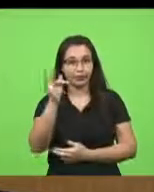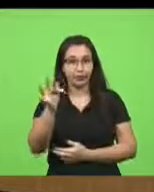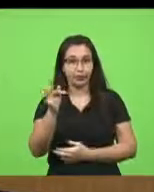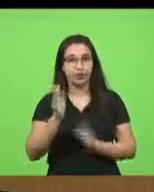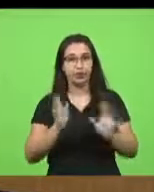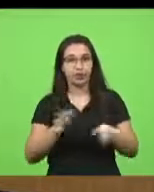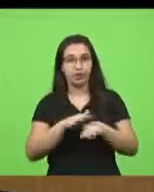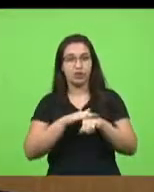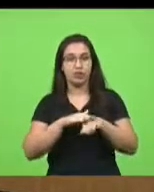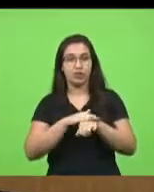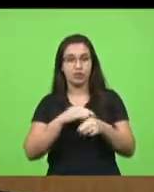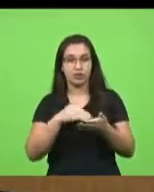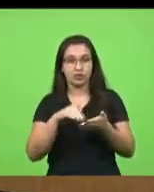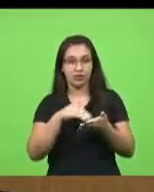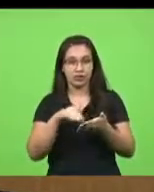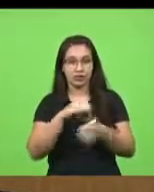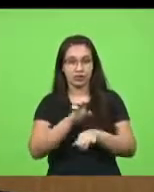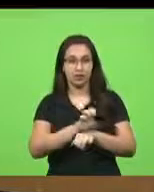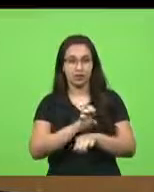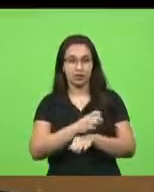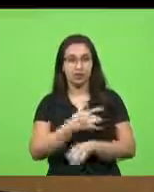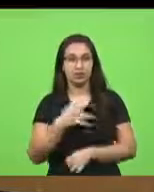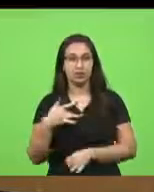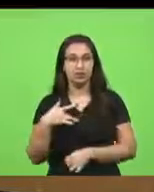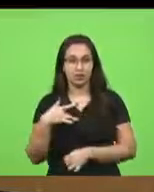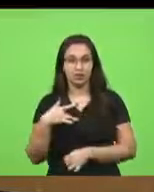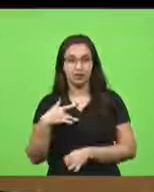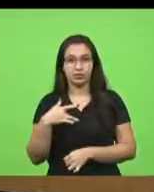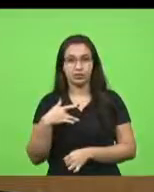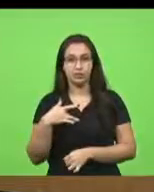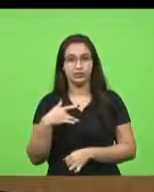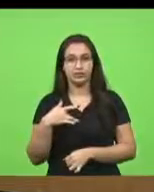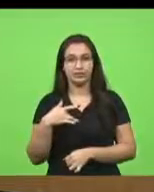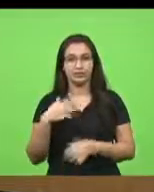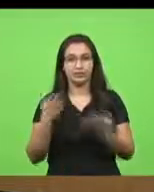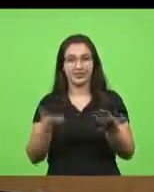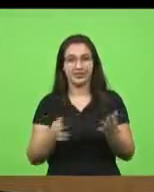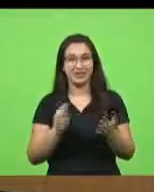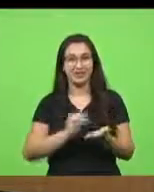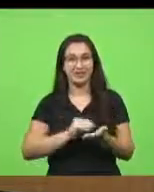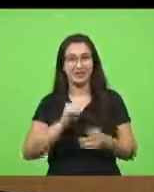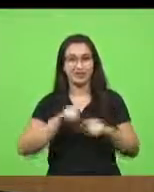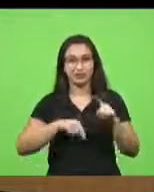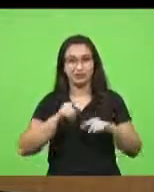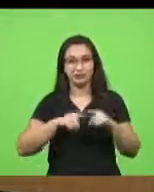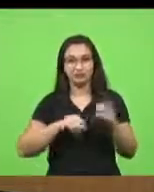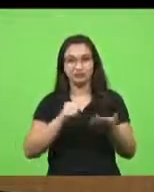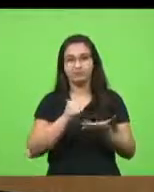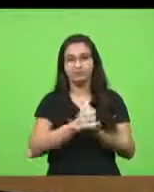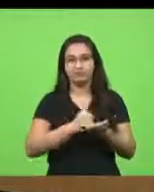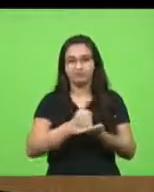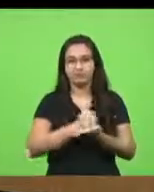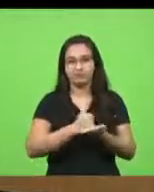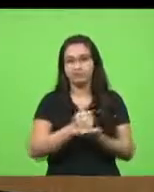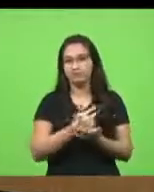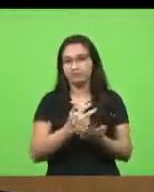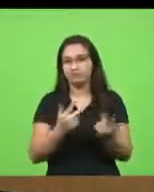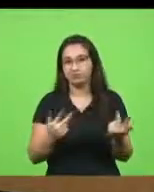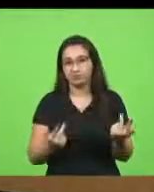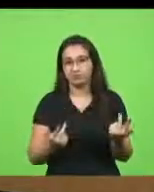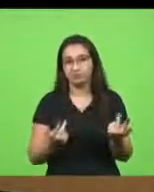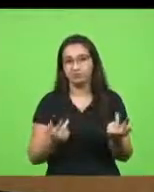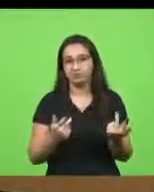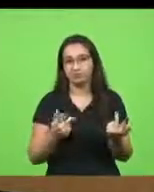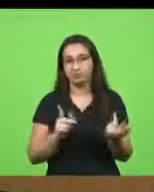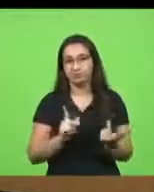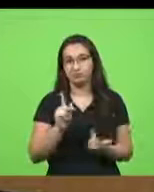de Estado da Saúde, sobre essa questão dos insumos, dos medicamentos, dos kits de intubação.